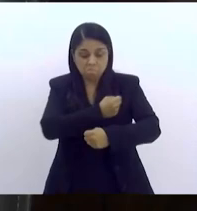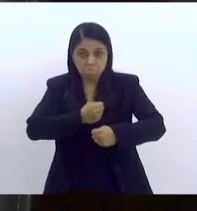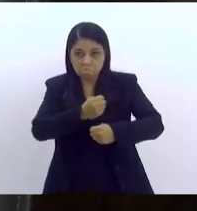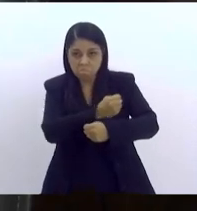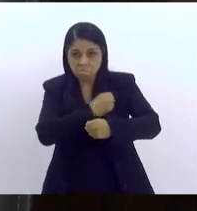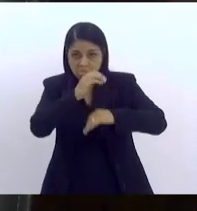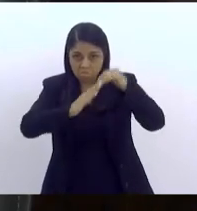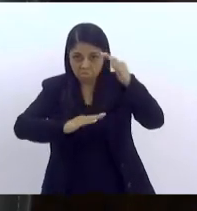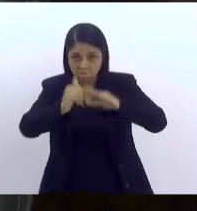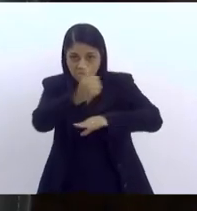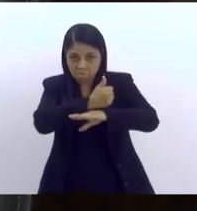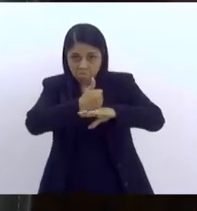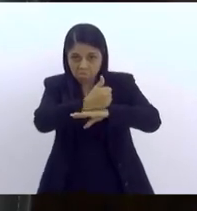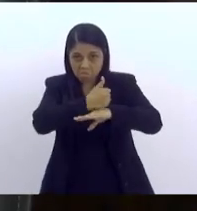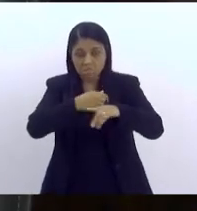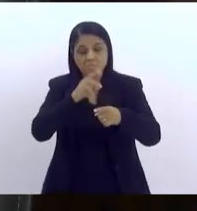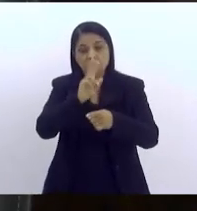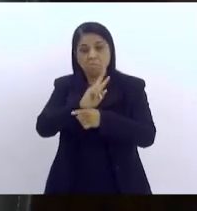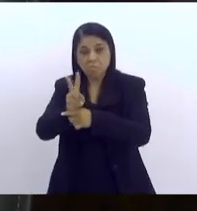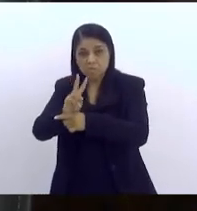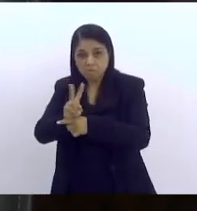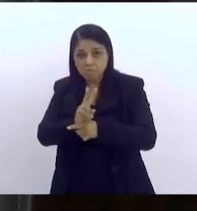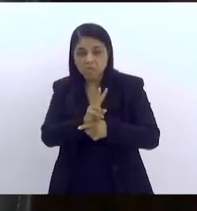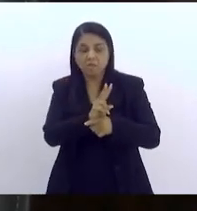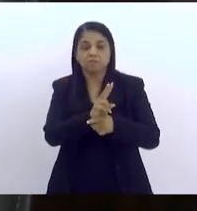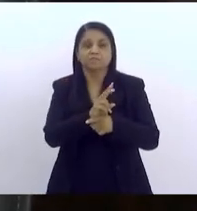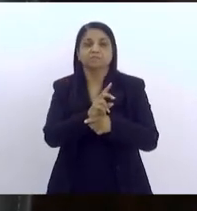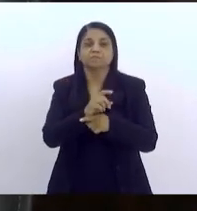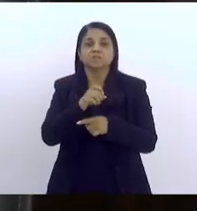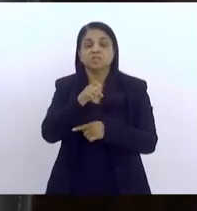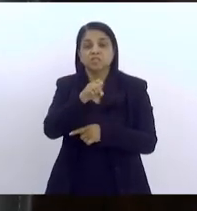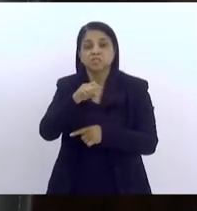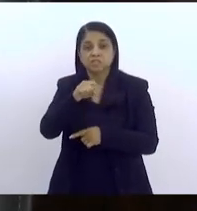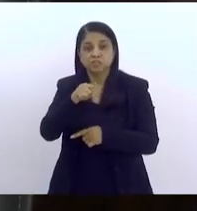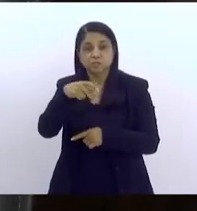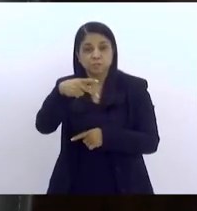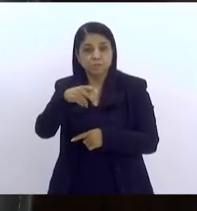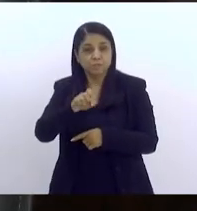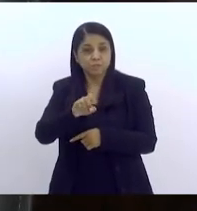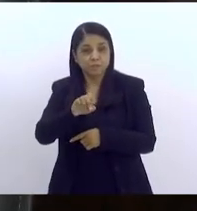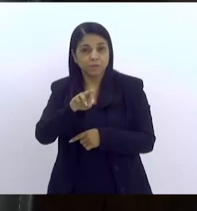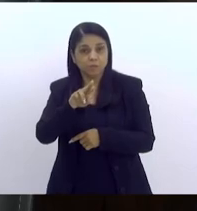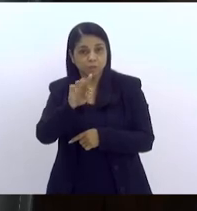para porteiros e para inspetores de alunos